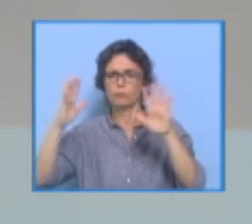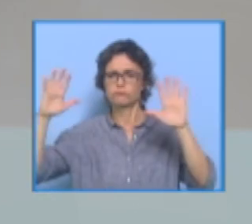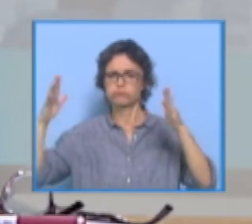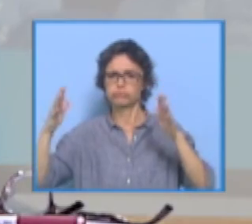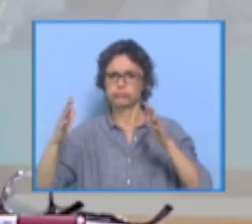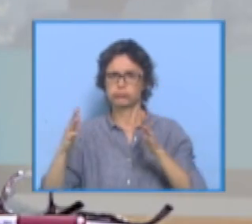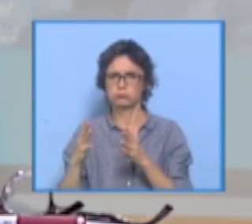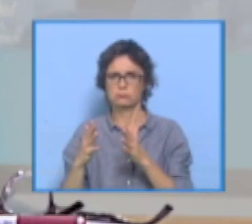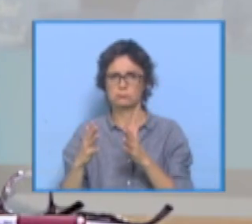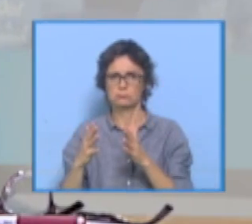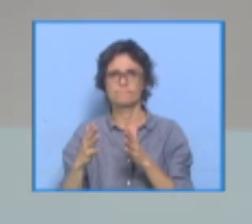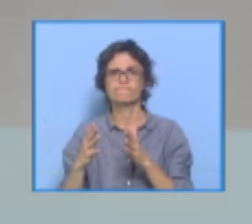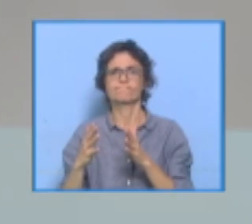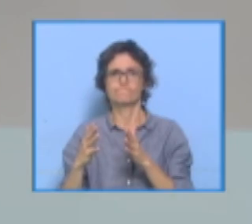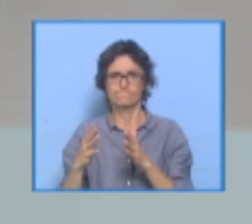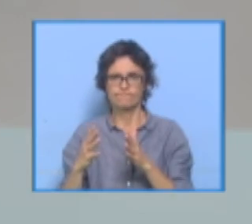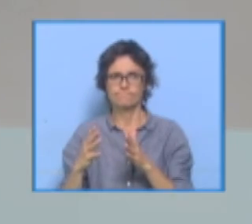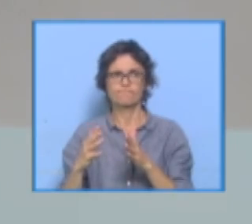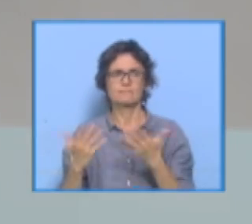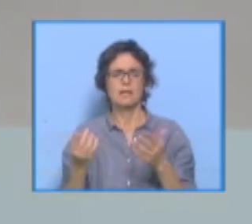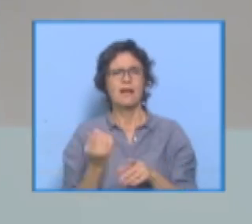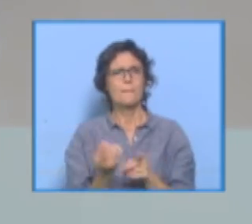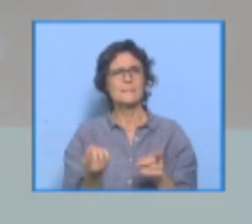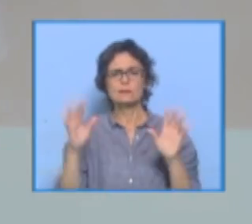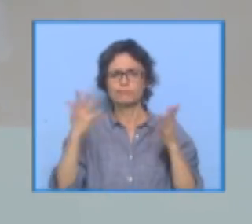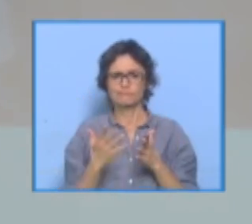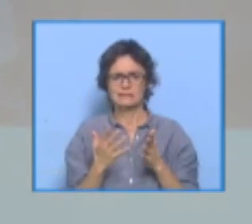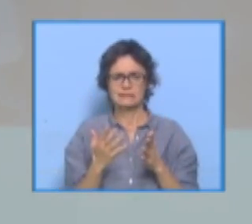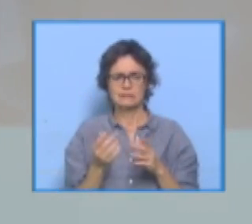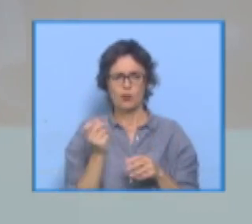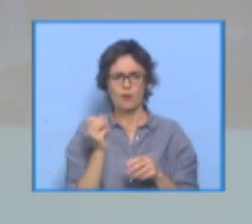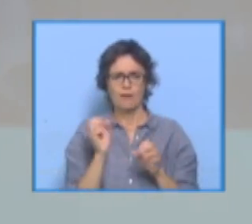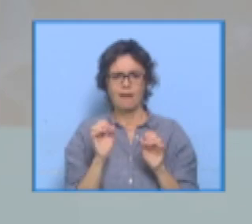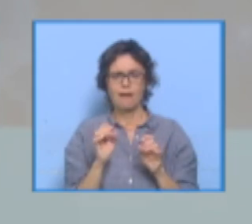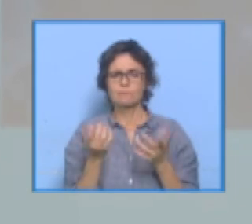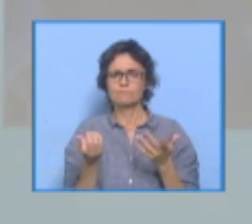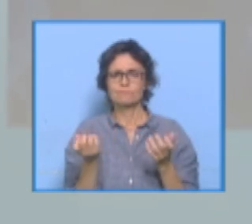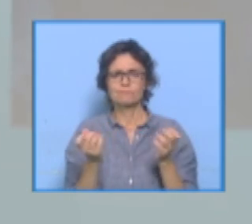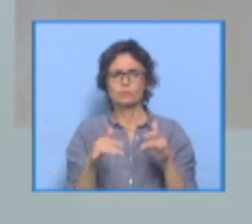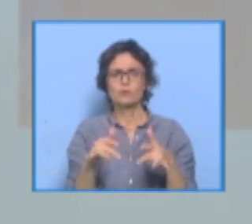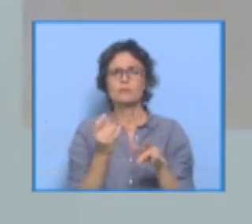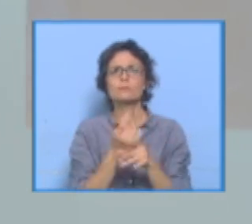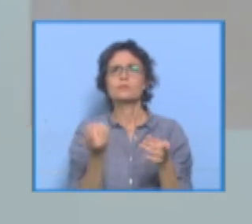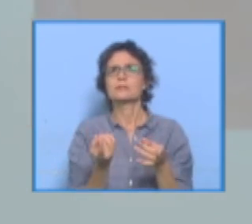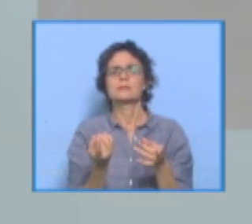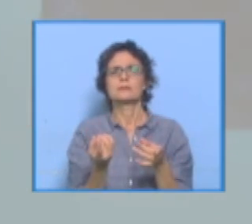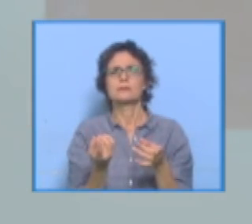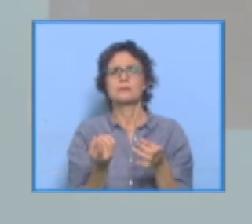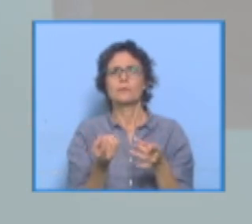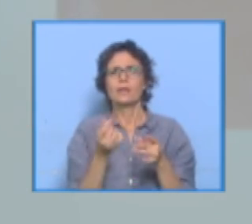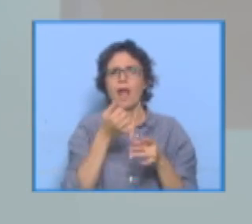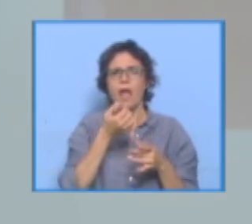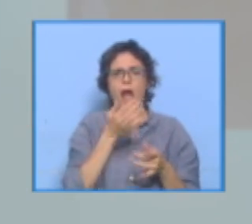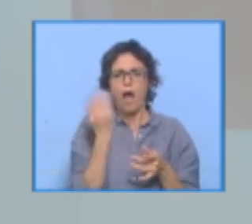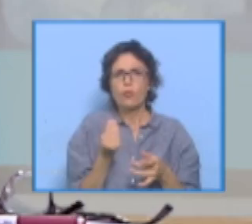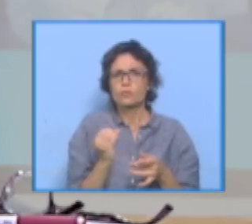é? Quer dizer. Mas ela acontece porque não há alunos para a oferta privada e a oferta das escolas estatais nas regiões? Ela acontece por 2